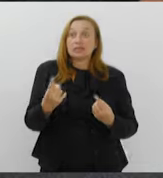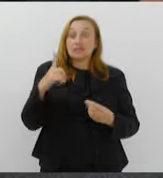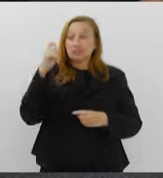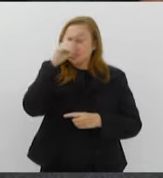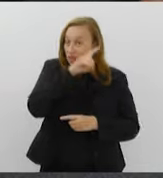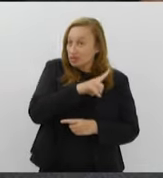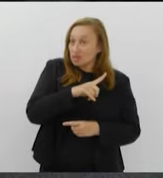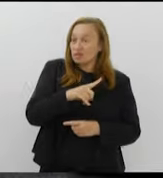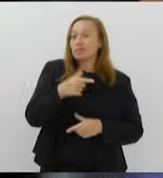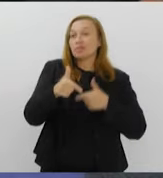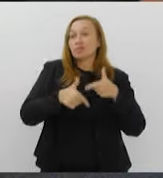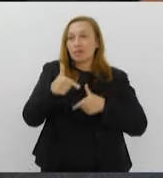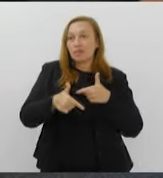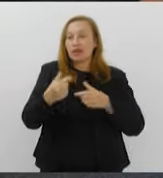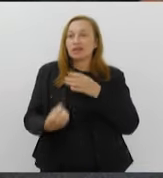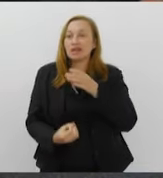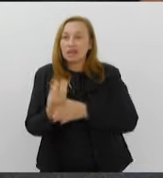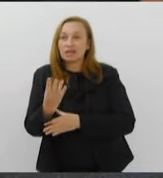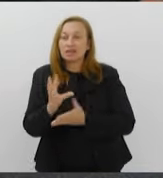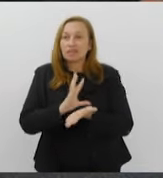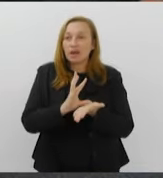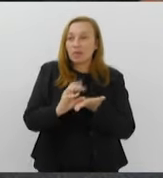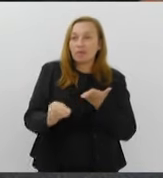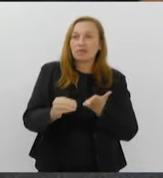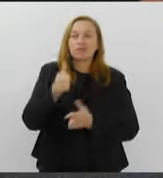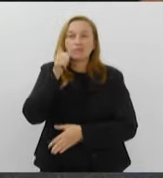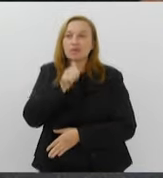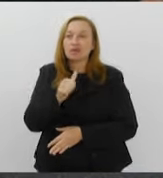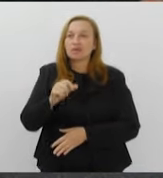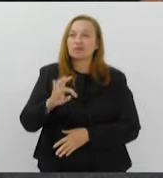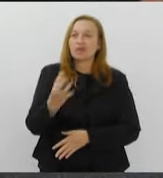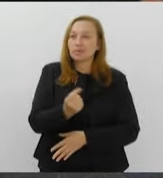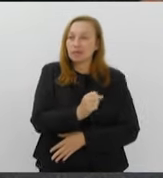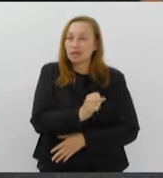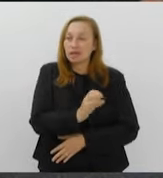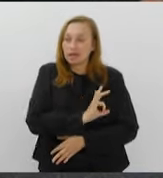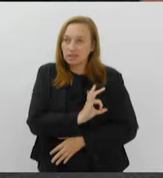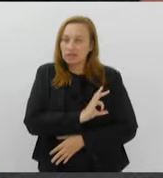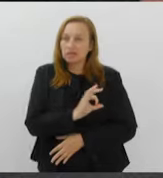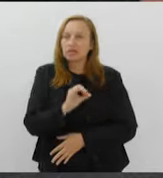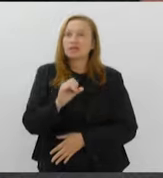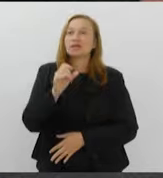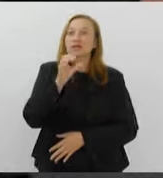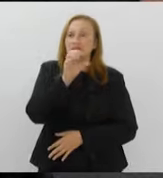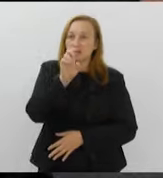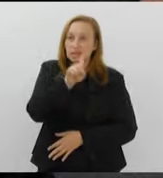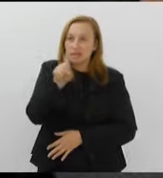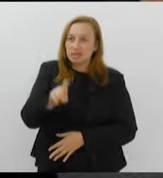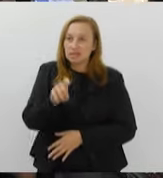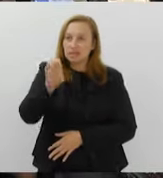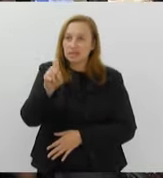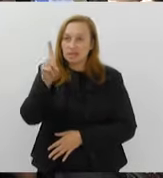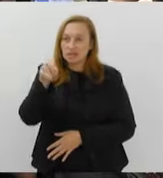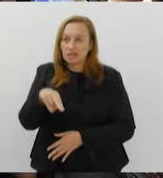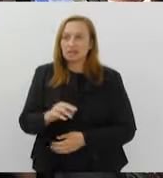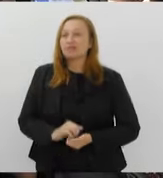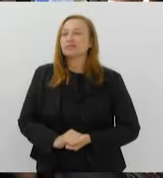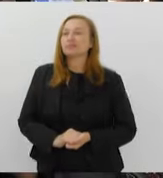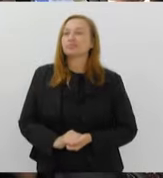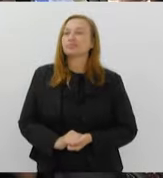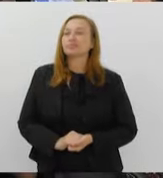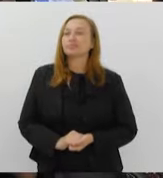Enfim, pelo trabalho construído pela pauta das mulheres, o meu voto é pela deputada Zeidan e deputada Marta Rocha.